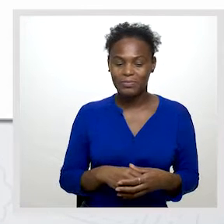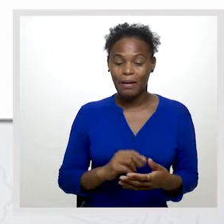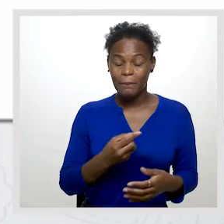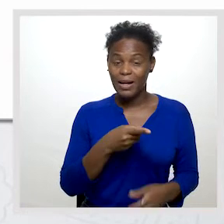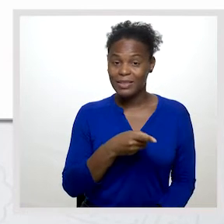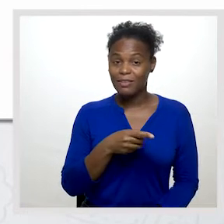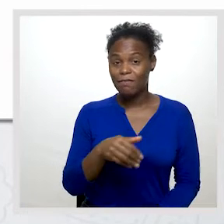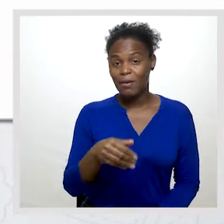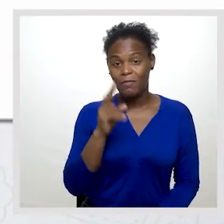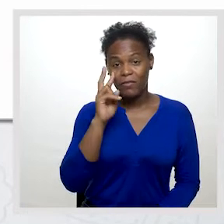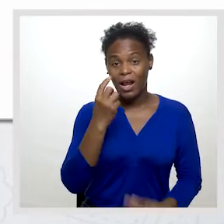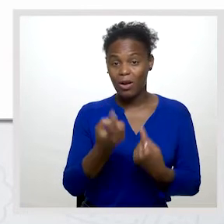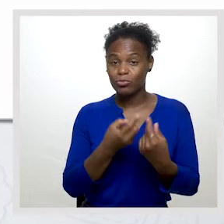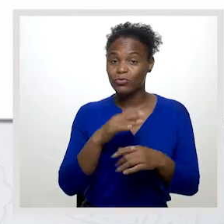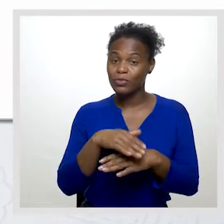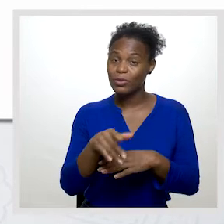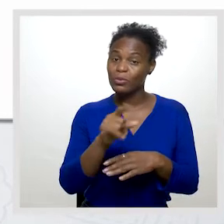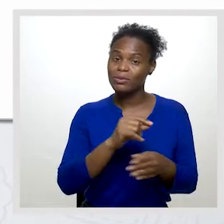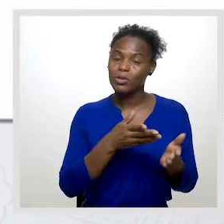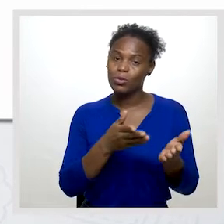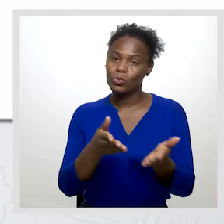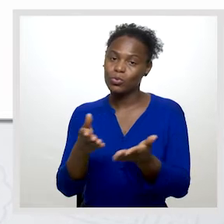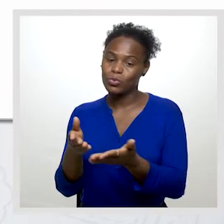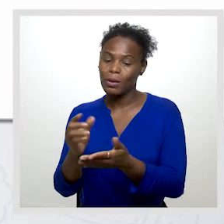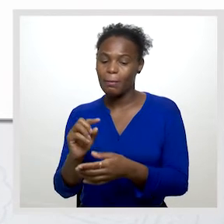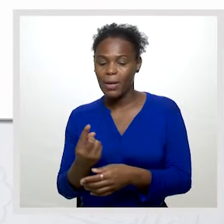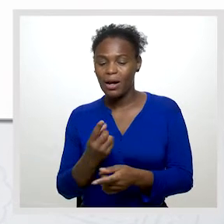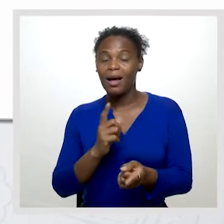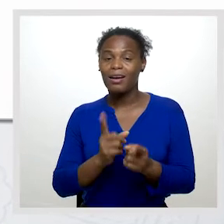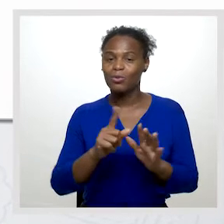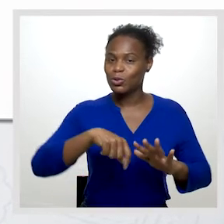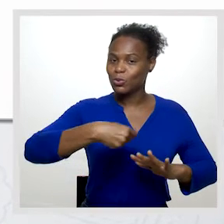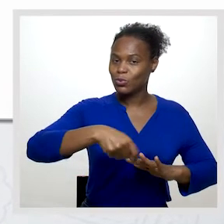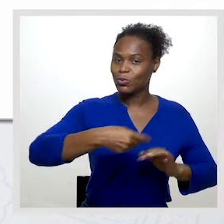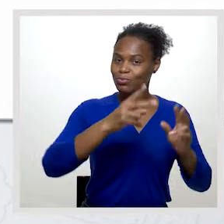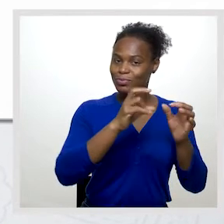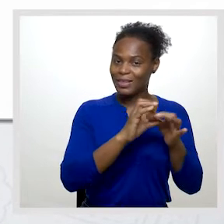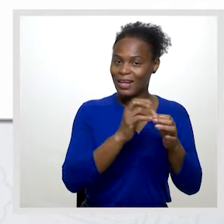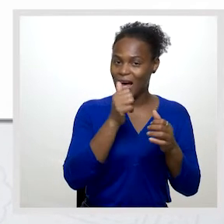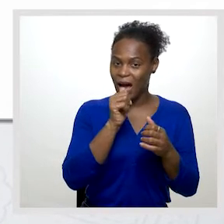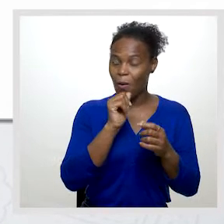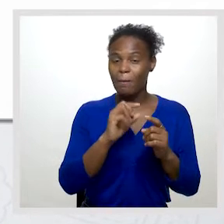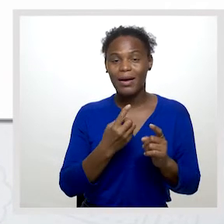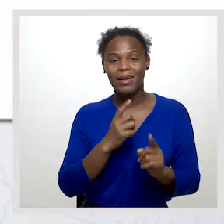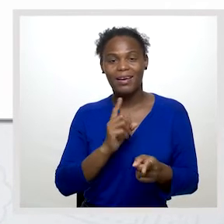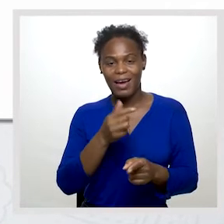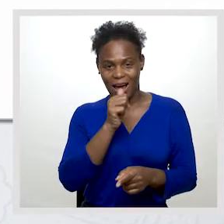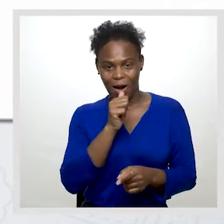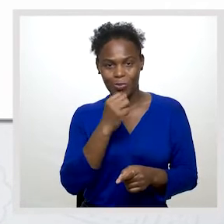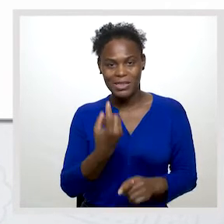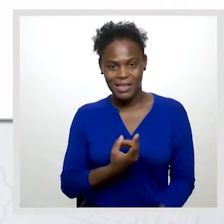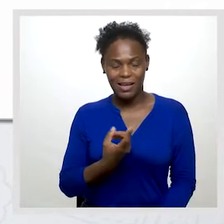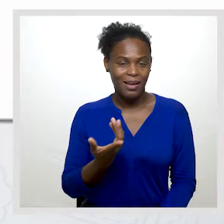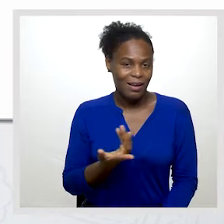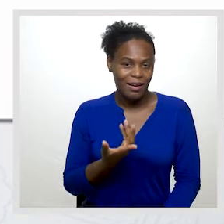Para isso vamos ver alguns fatores que contribuem para que os recursos hídricos, ou então para que a água se